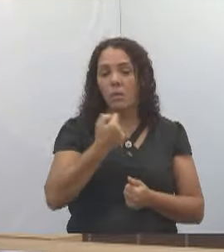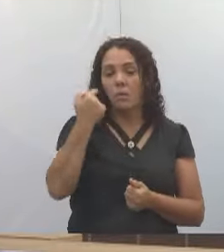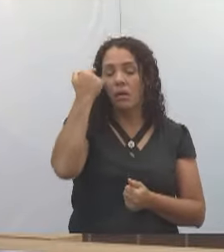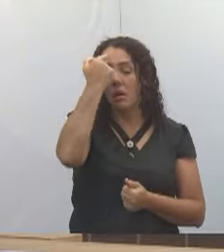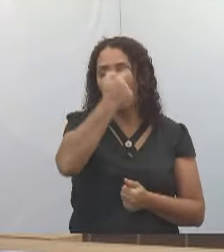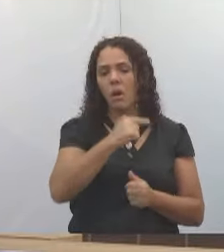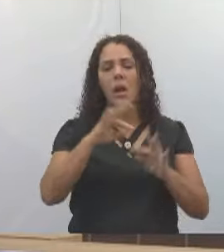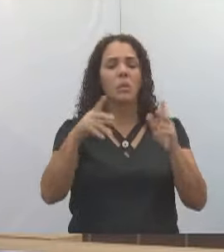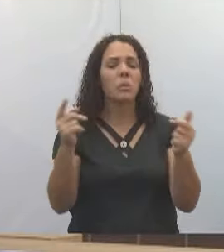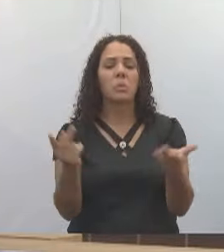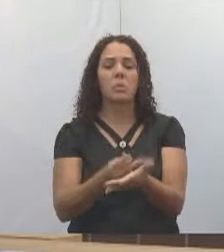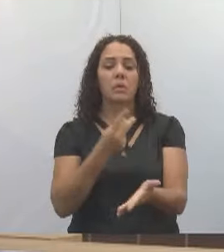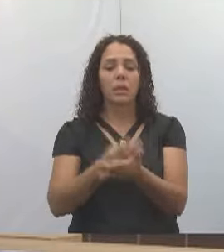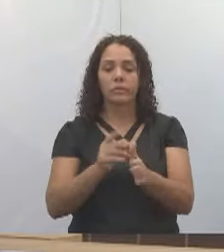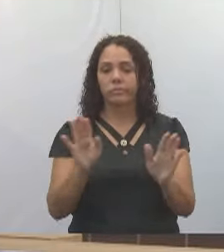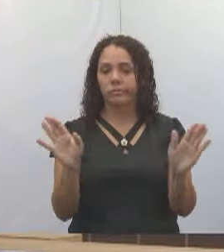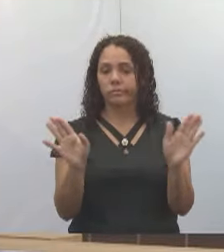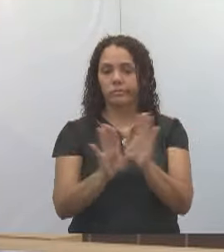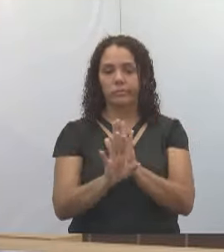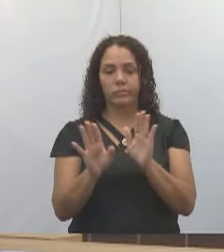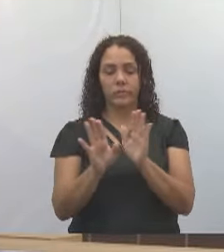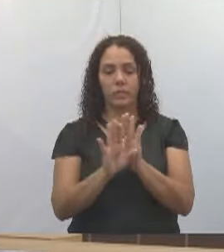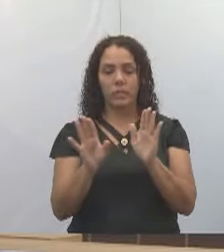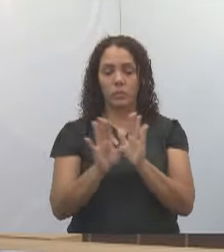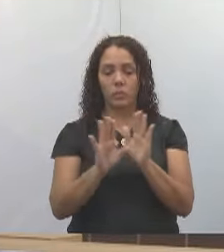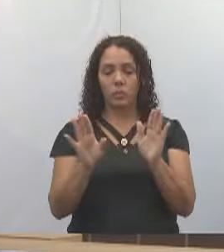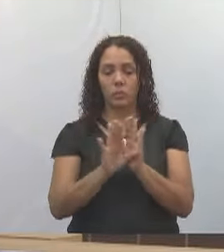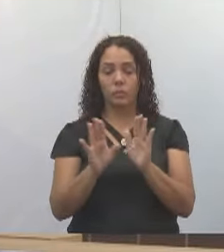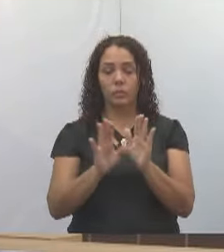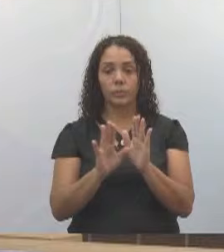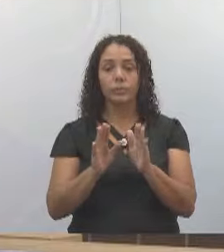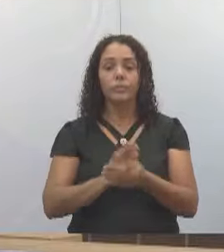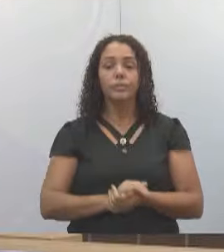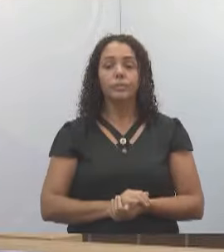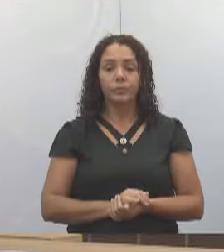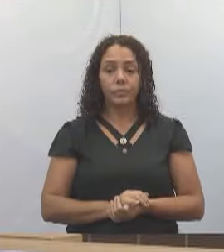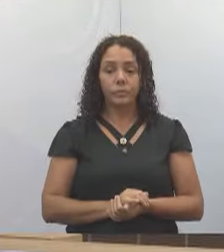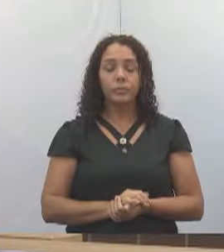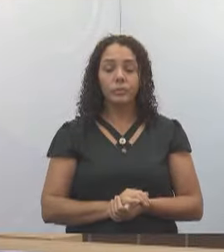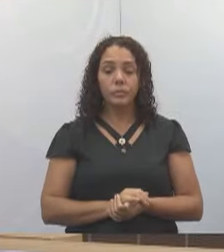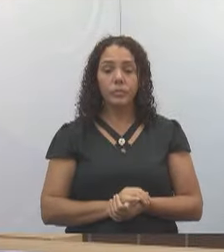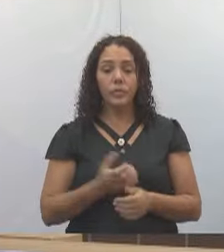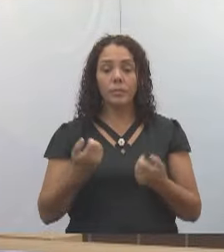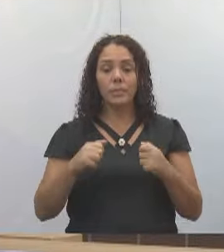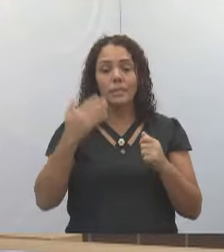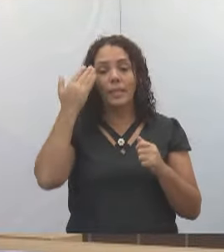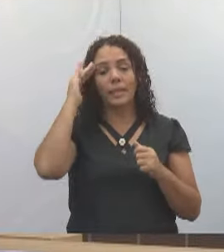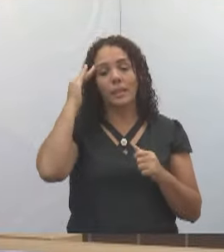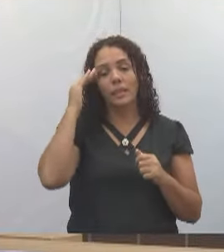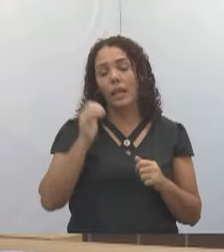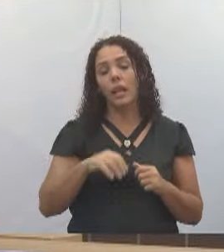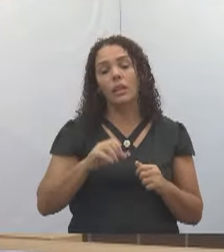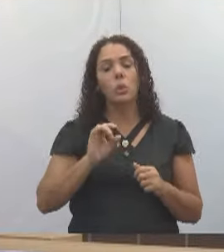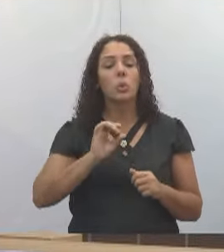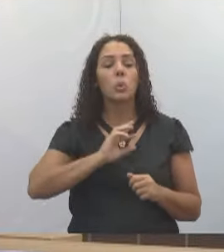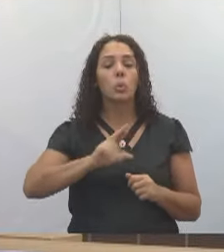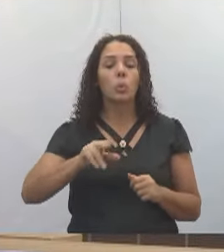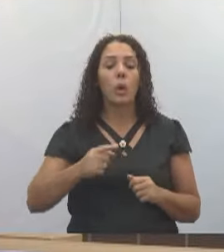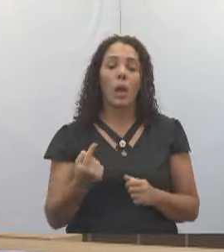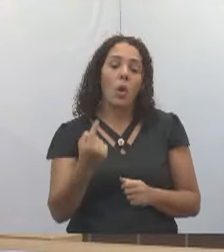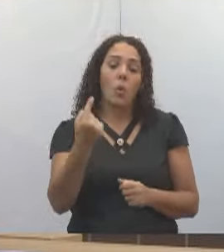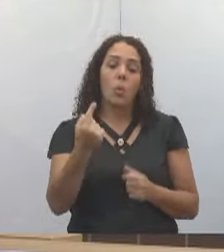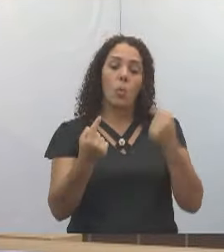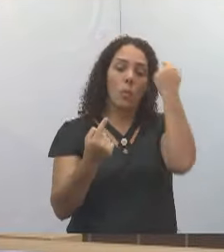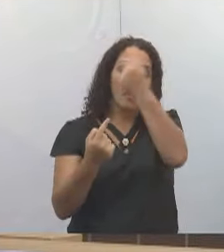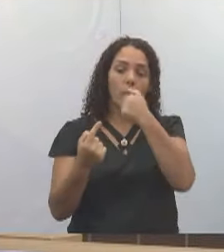já está tudo errado. Não é isso, não. É o bom senso, né? Como eu falei, não é o animal ficar uma hora na sacada, 2 horas, que vão